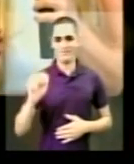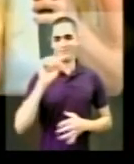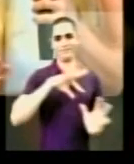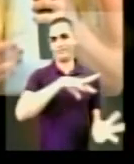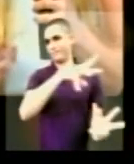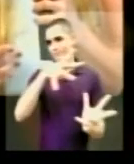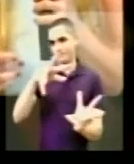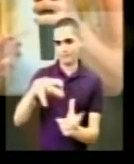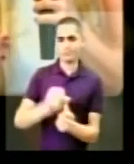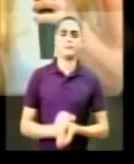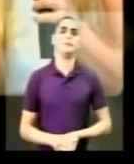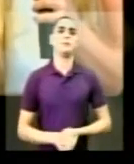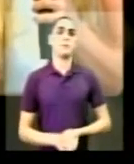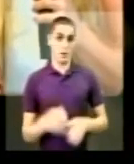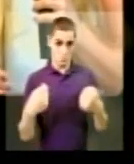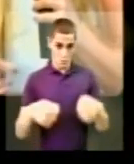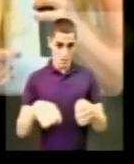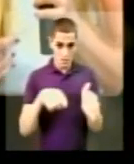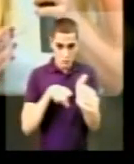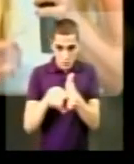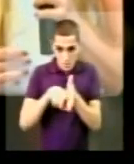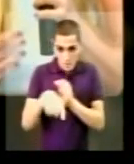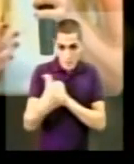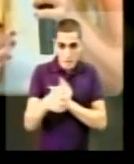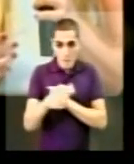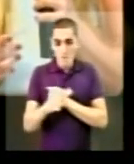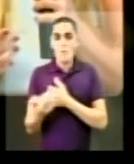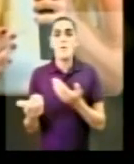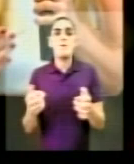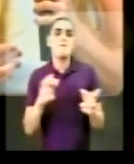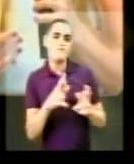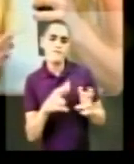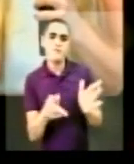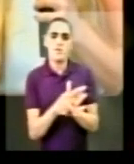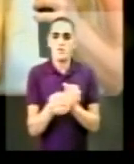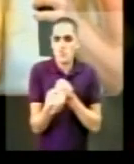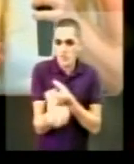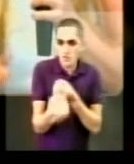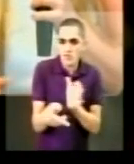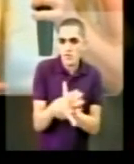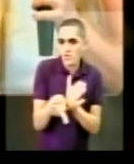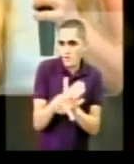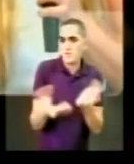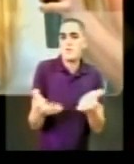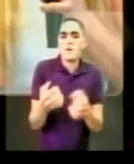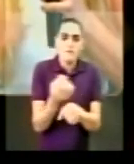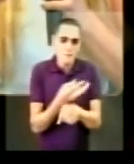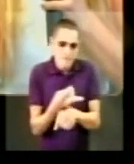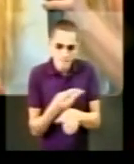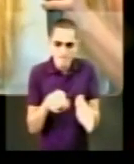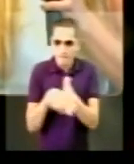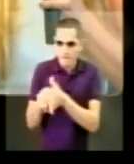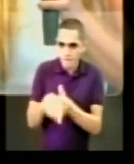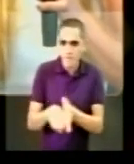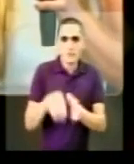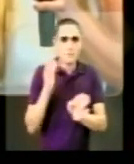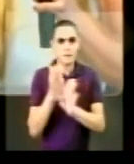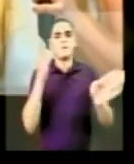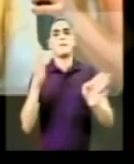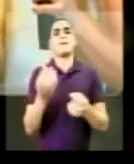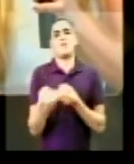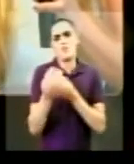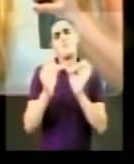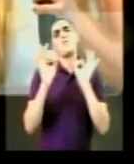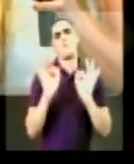gente precisa ver em relação à informação desses dados, ou mesmo como que a gente pode buscar. Pode ser que realmente esteja essa informação, e